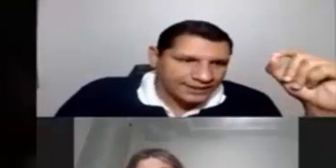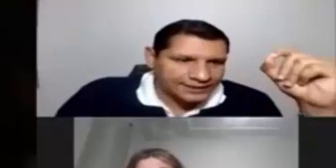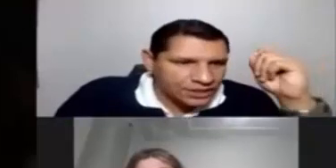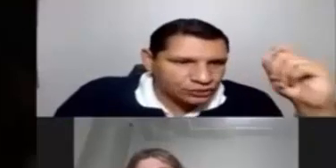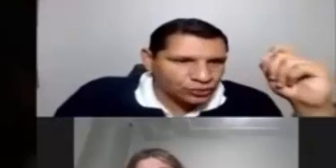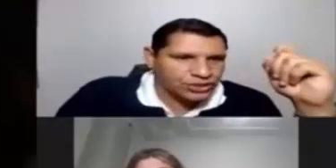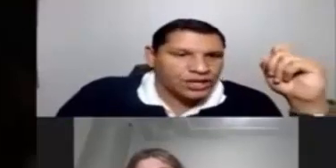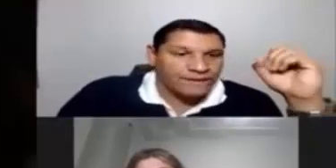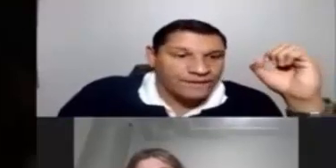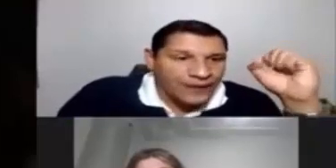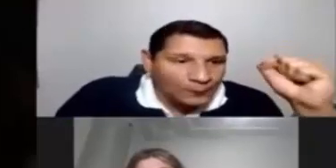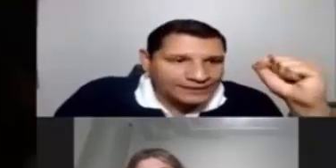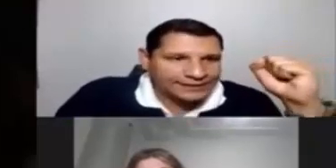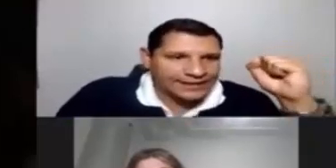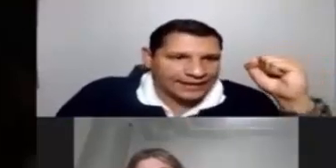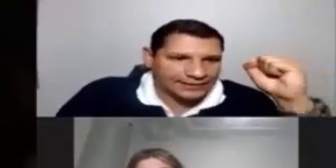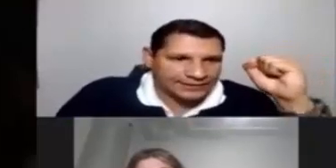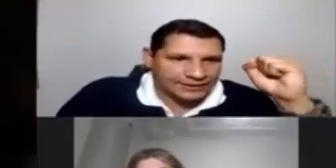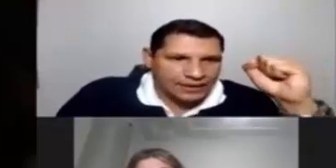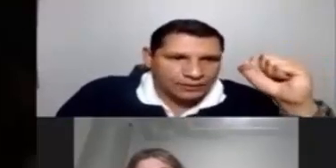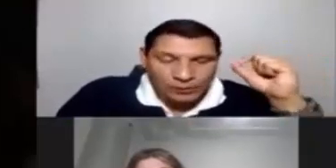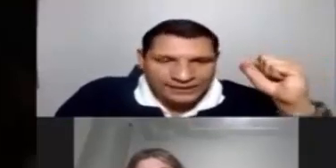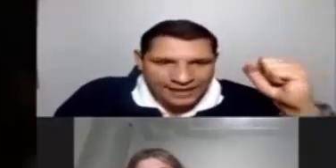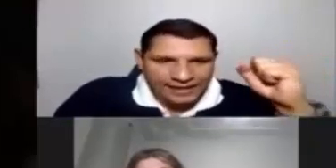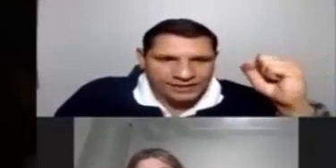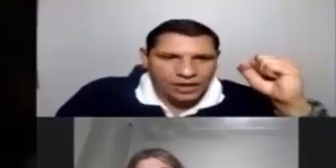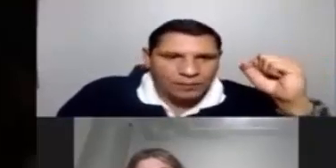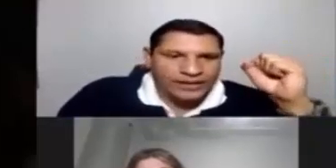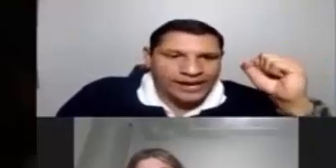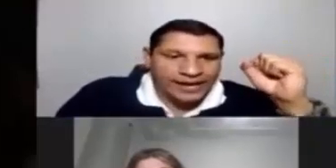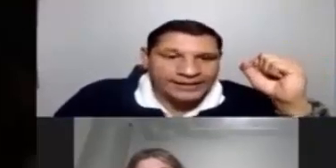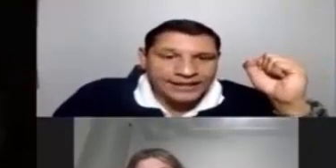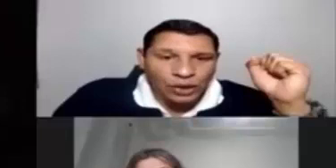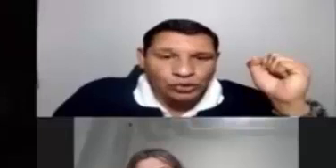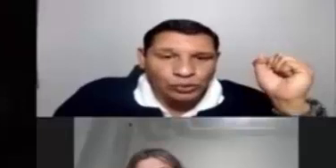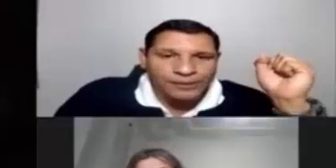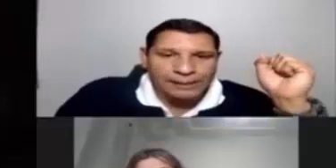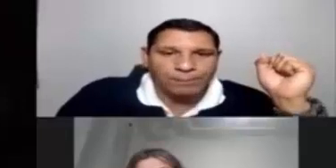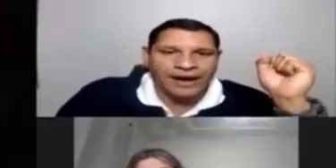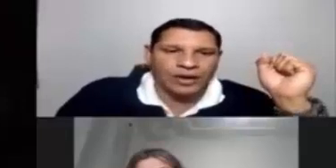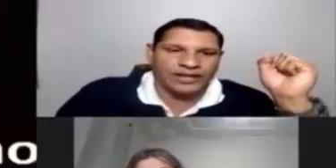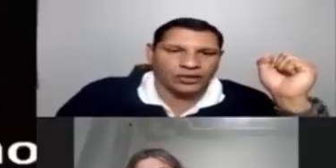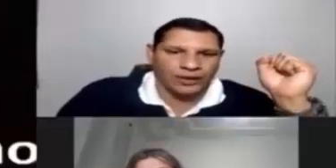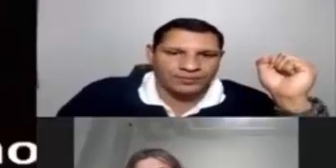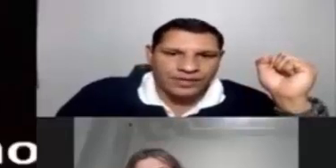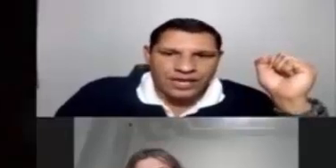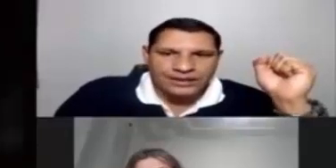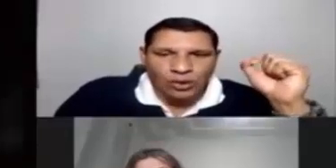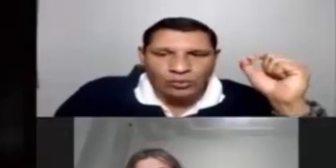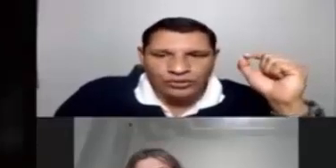disse-lhe Jesus não me detenhais não me detenhais porque ainda não subia meu pai. Olha aí.